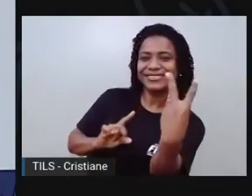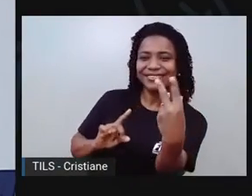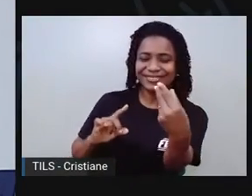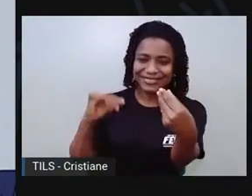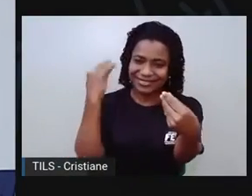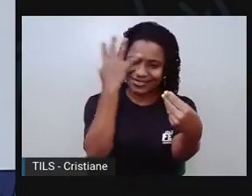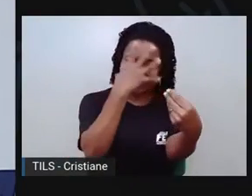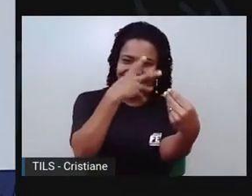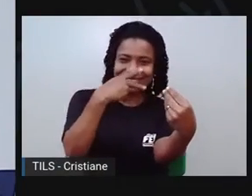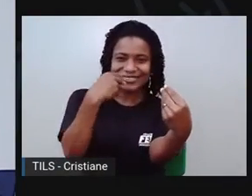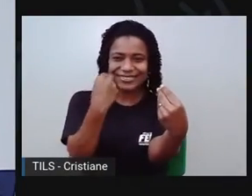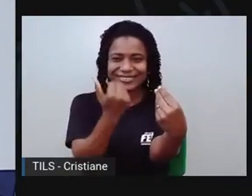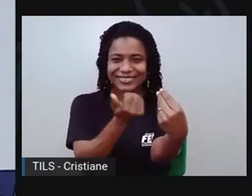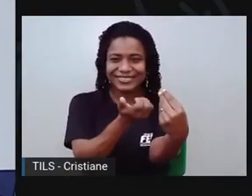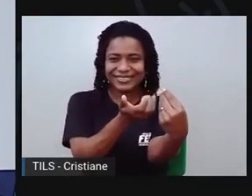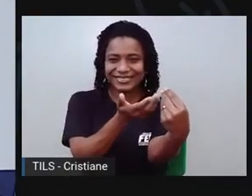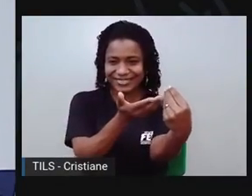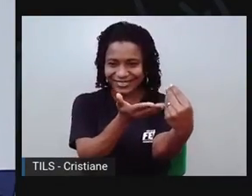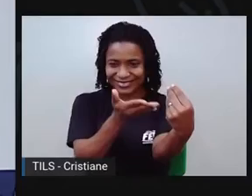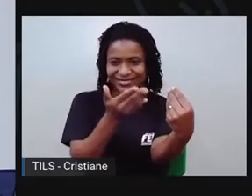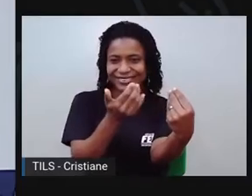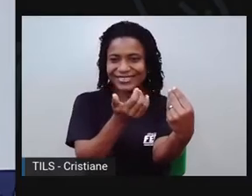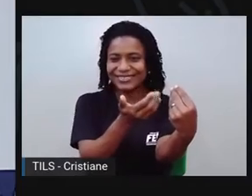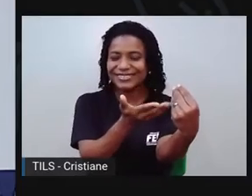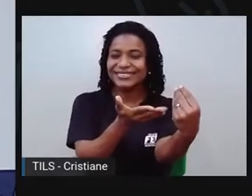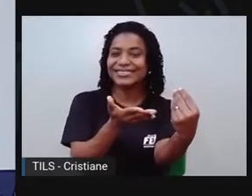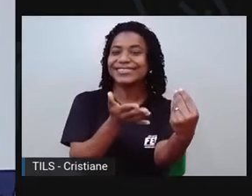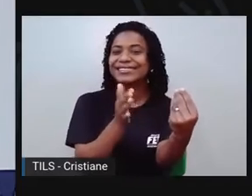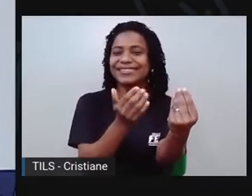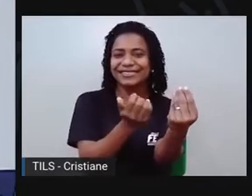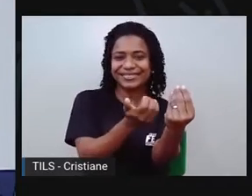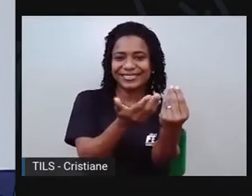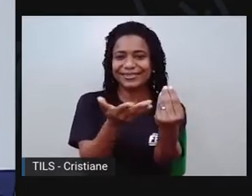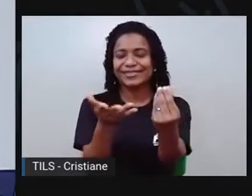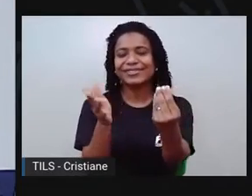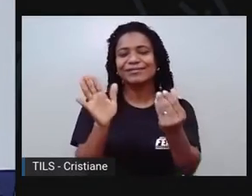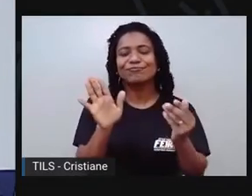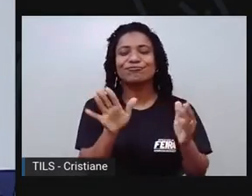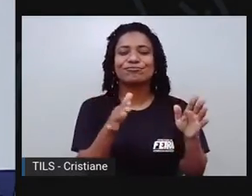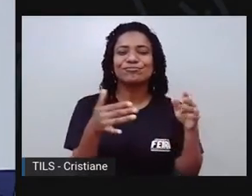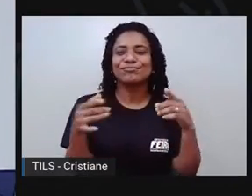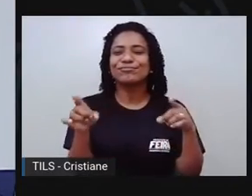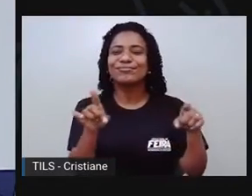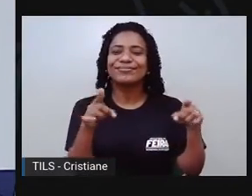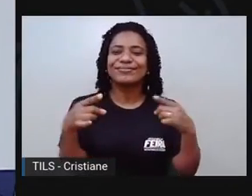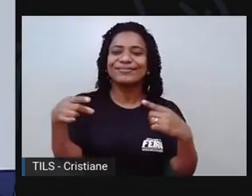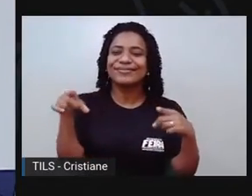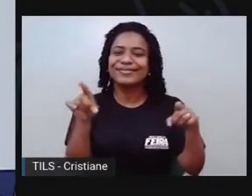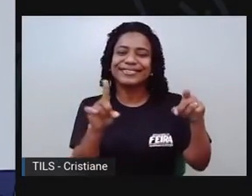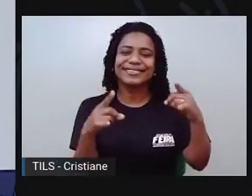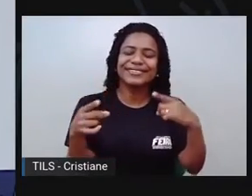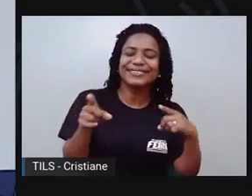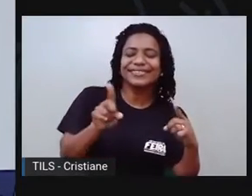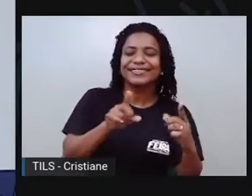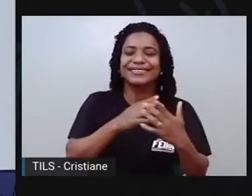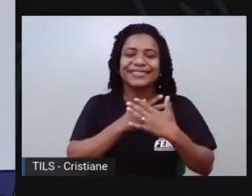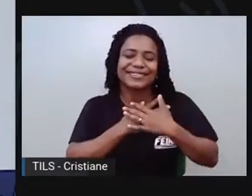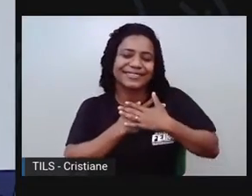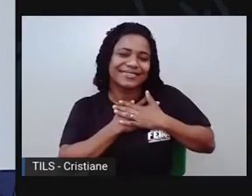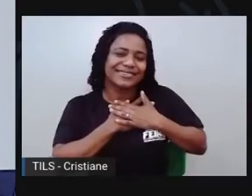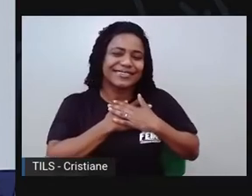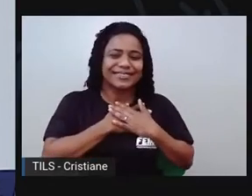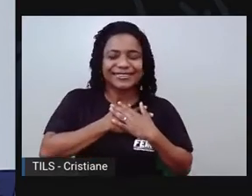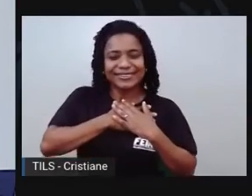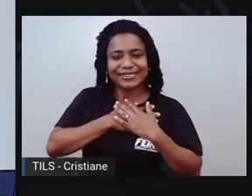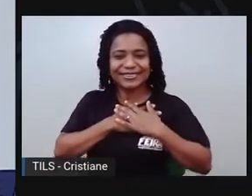tão mimosa e tão bela. Ia, ia, meu Deus, ia, ia, pra me enxugar, ia,